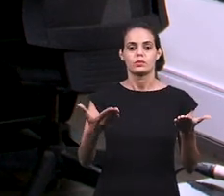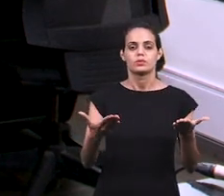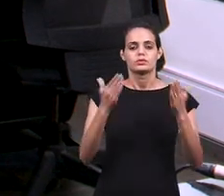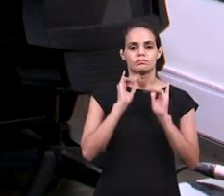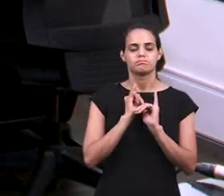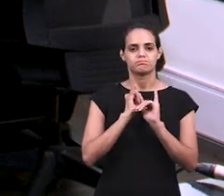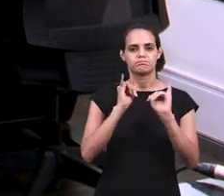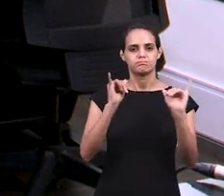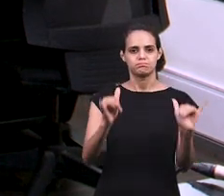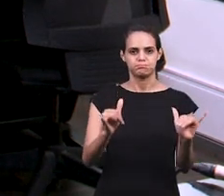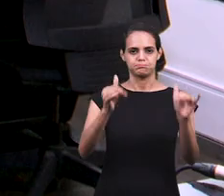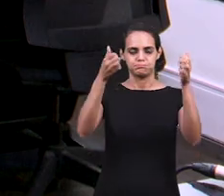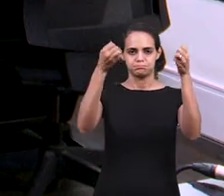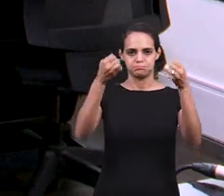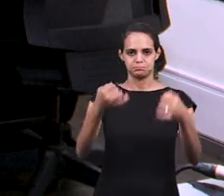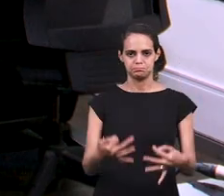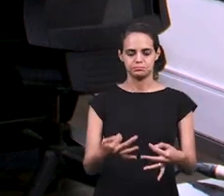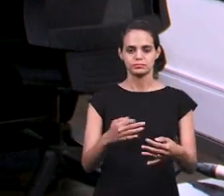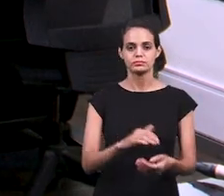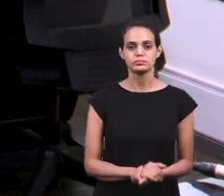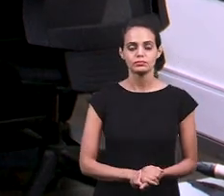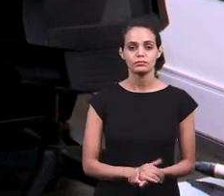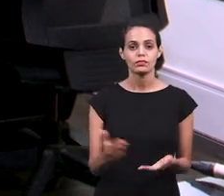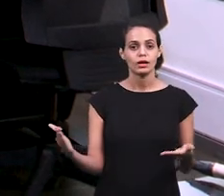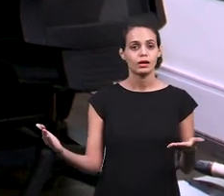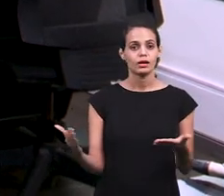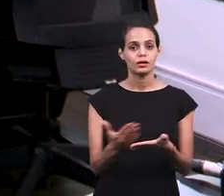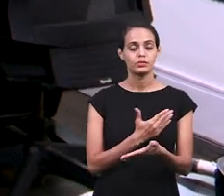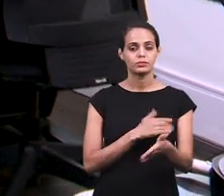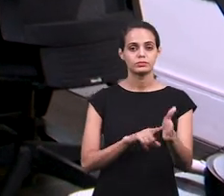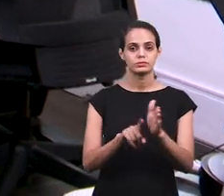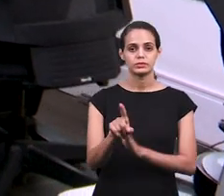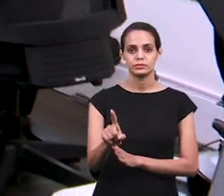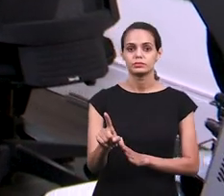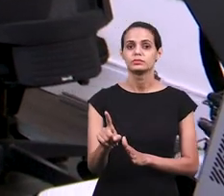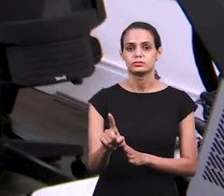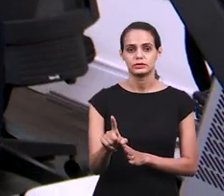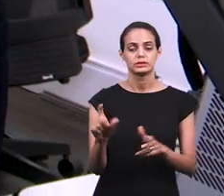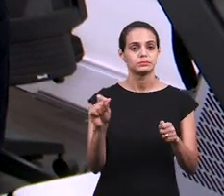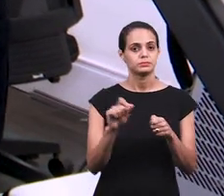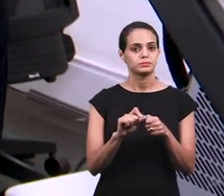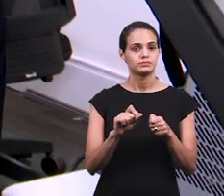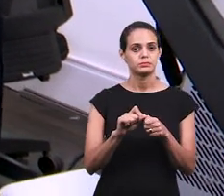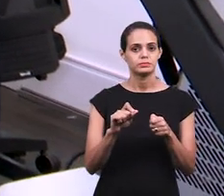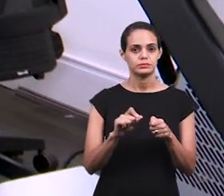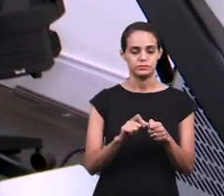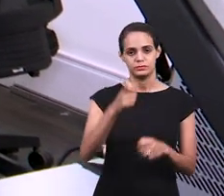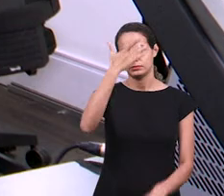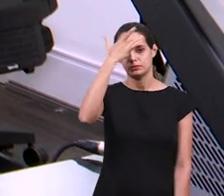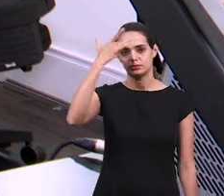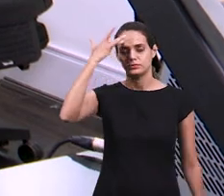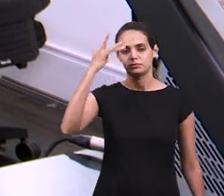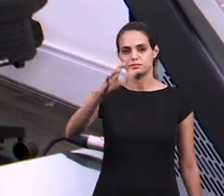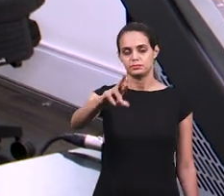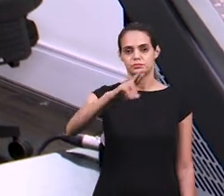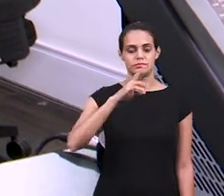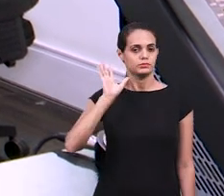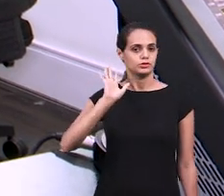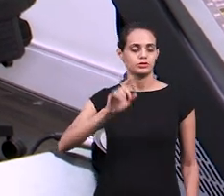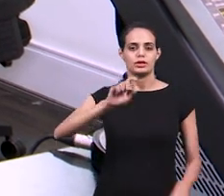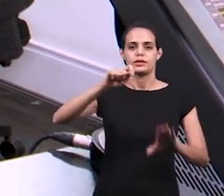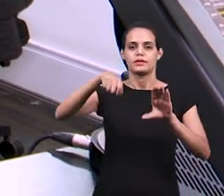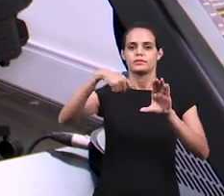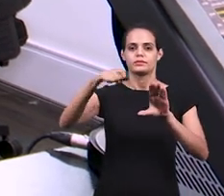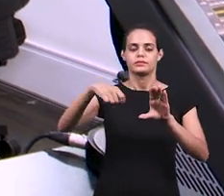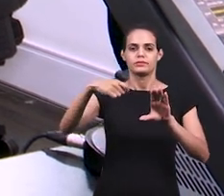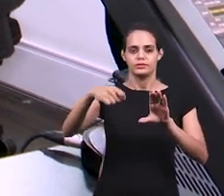discorrer a respeito deste assunto. E nós temos aqui algumas perguntas a fazer para as pessoas que irão responder, enviaram